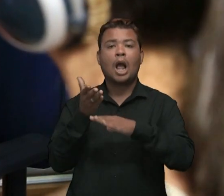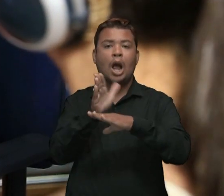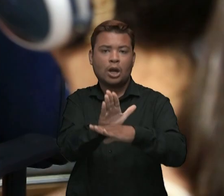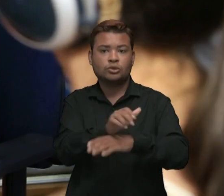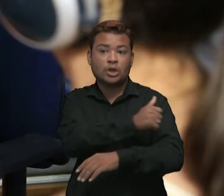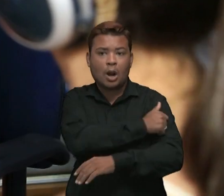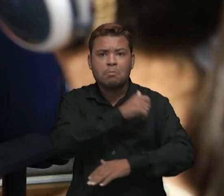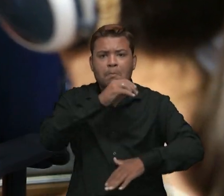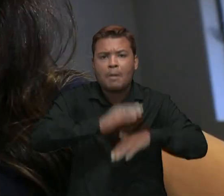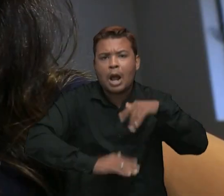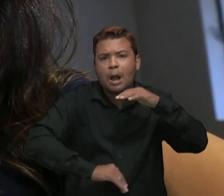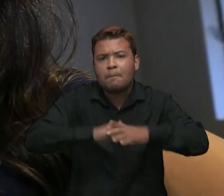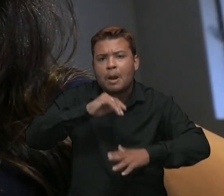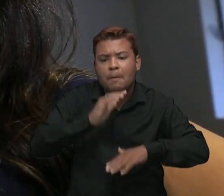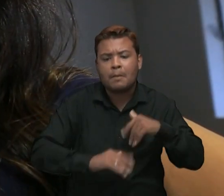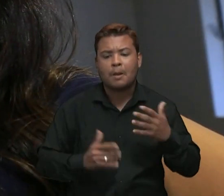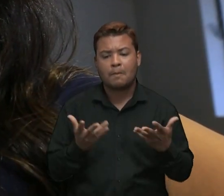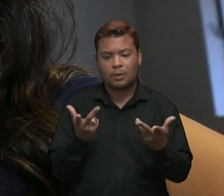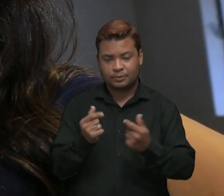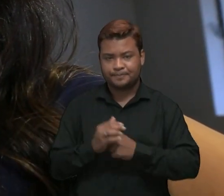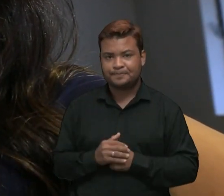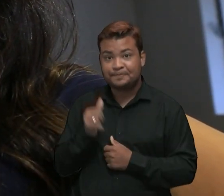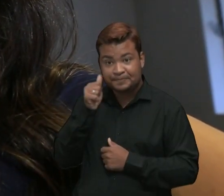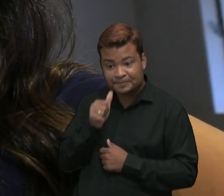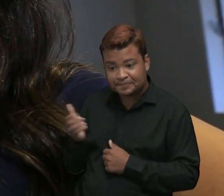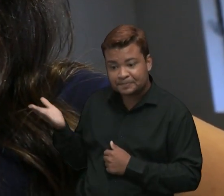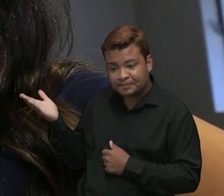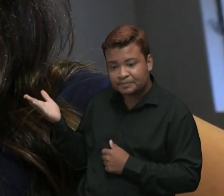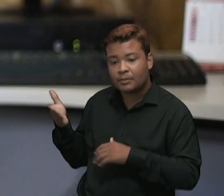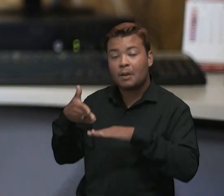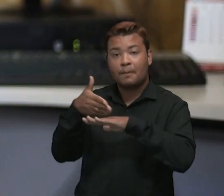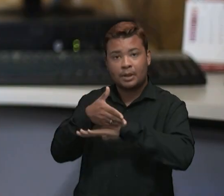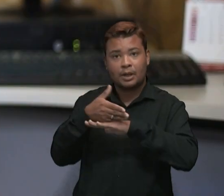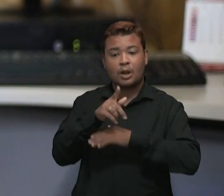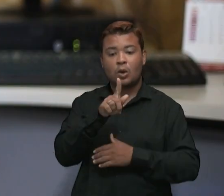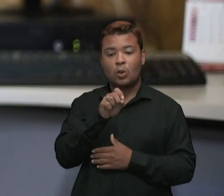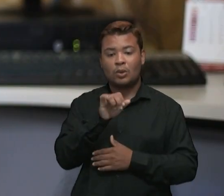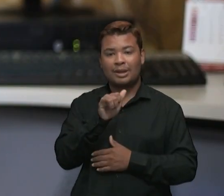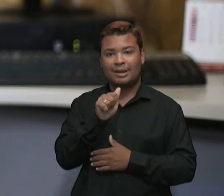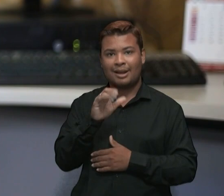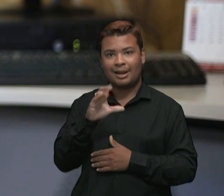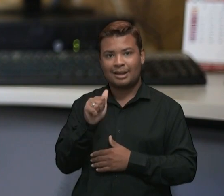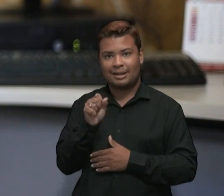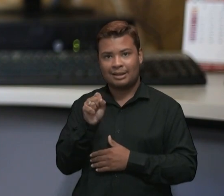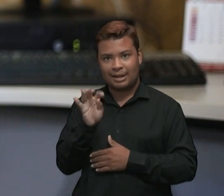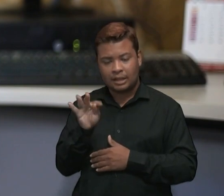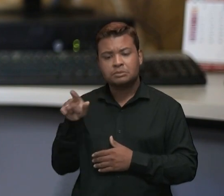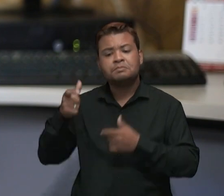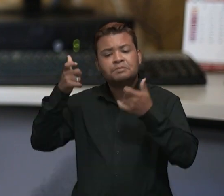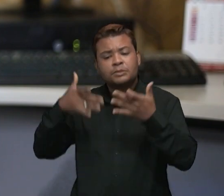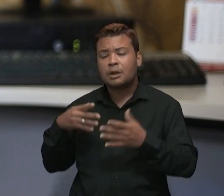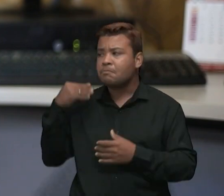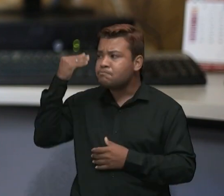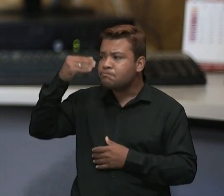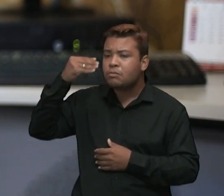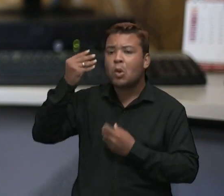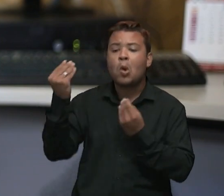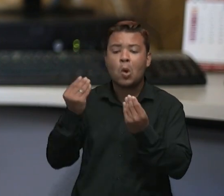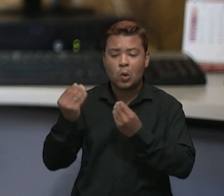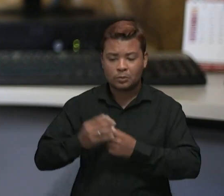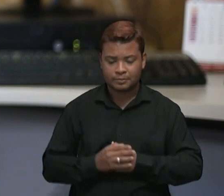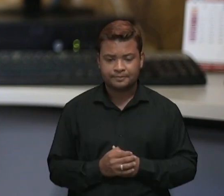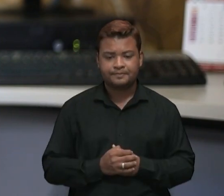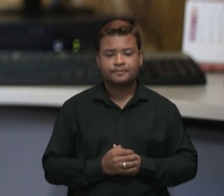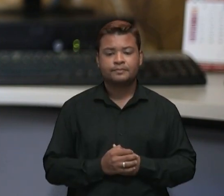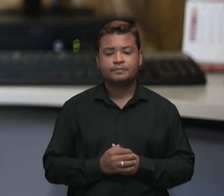dos estudantes. A Alexia participa do GoiaCast e conta como tem evoluído por meio da experiência. Eu